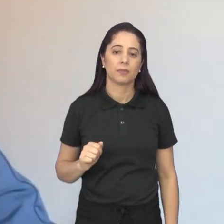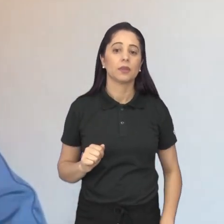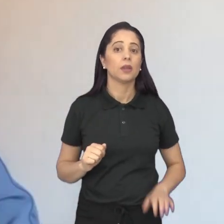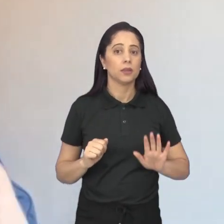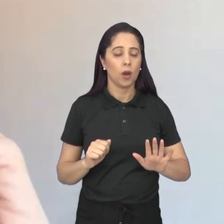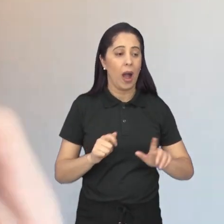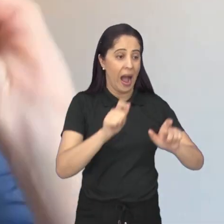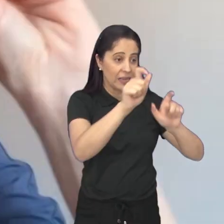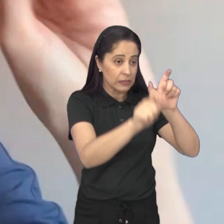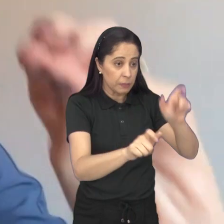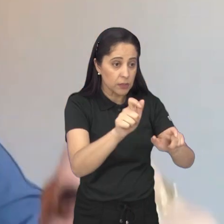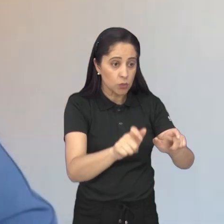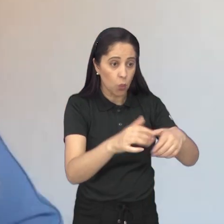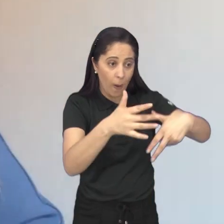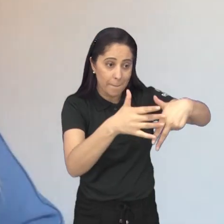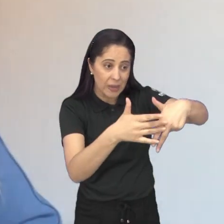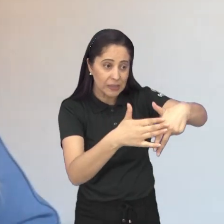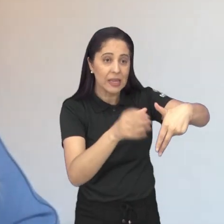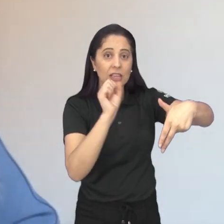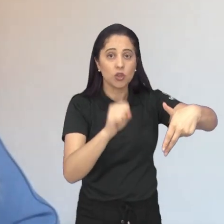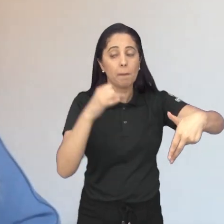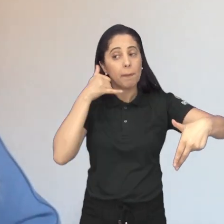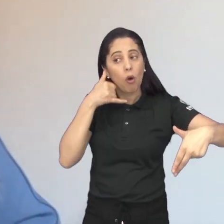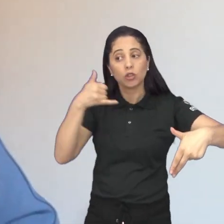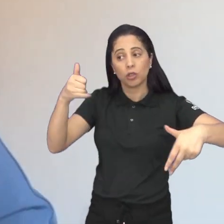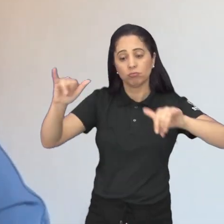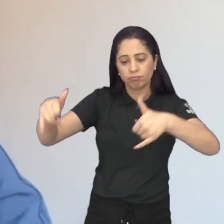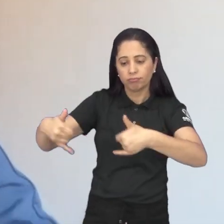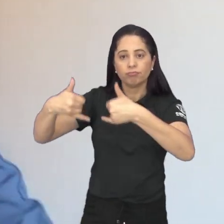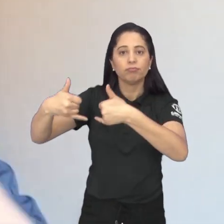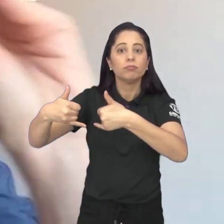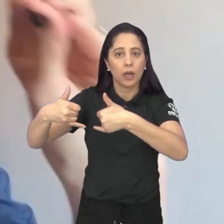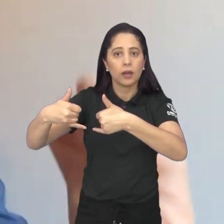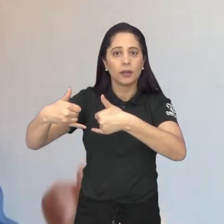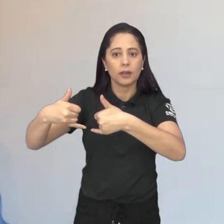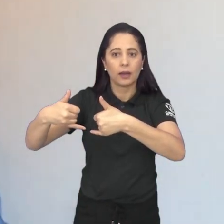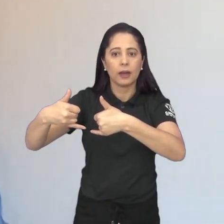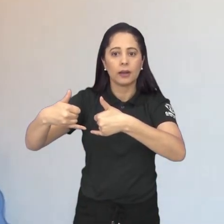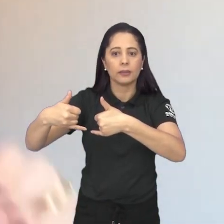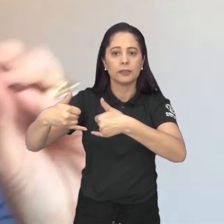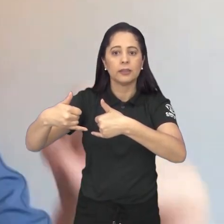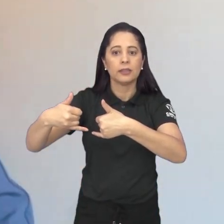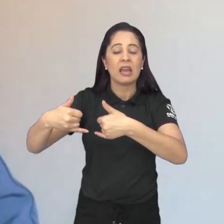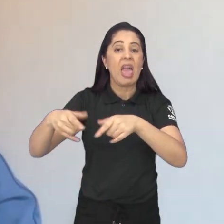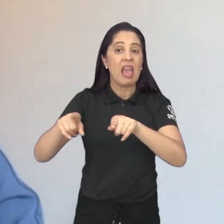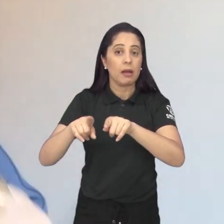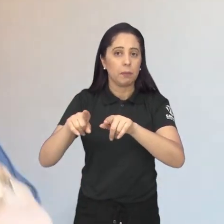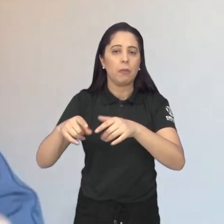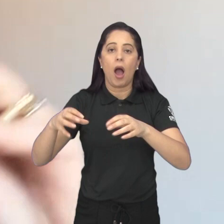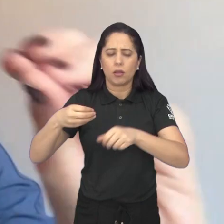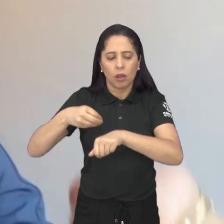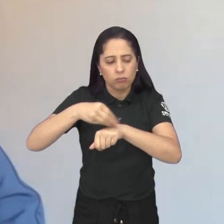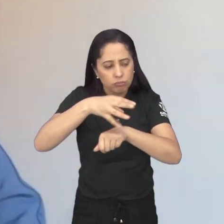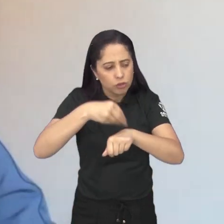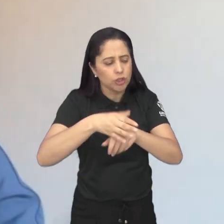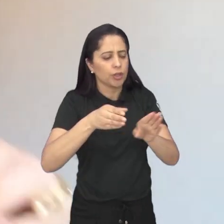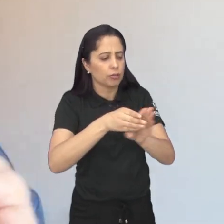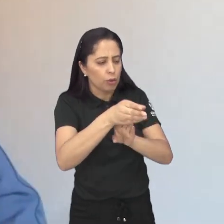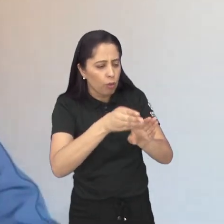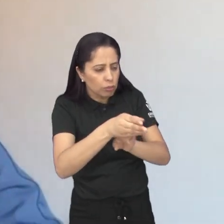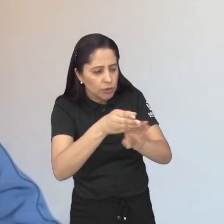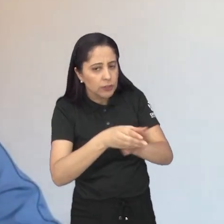1666. Então, as pessoas podem ligar para as nossas especialistas, mas a gente também faz essa